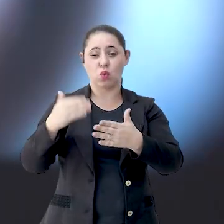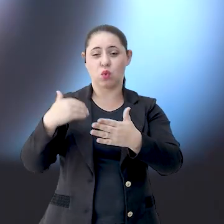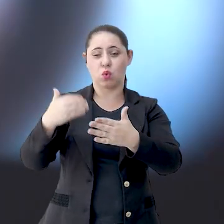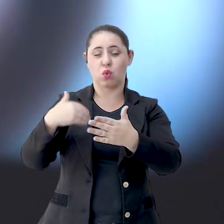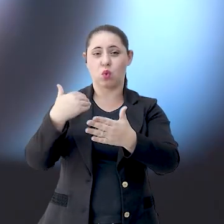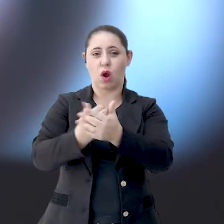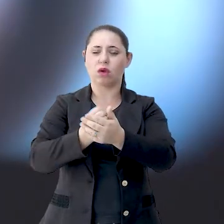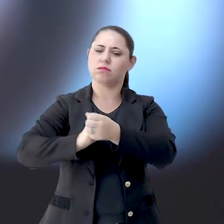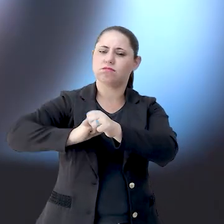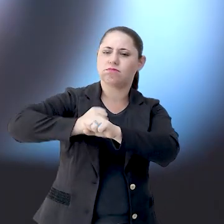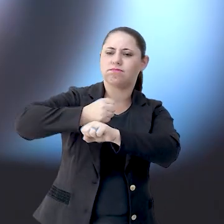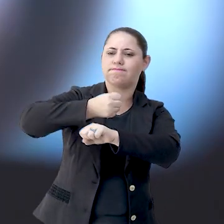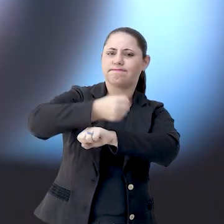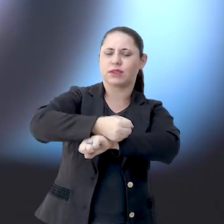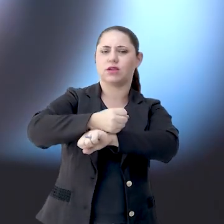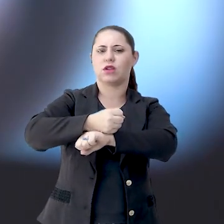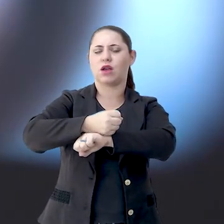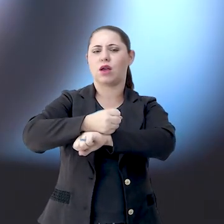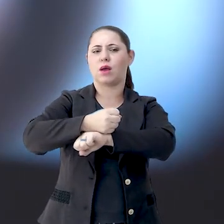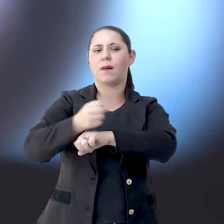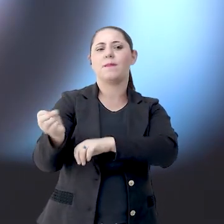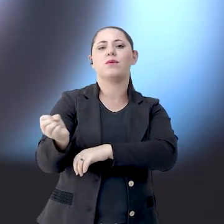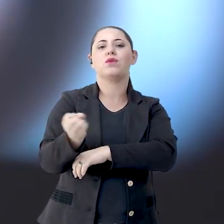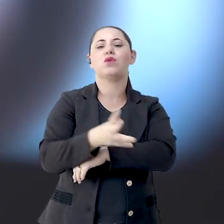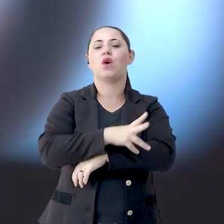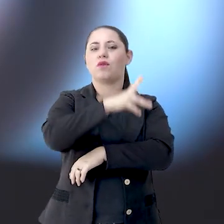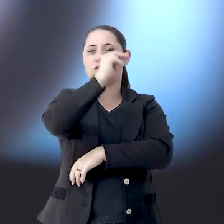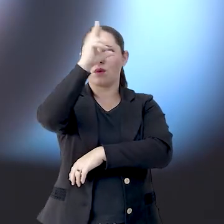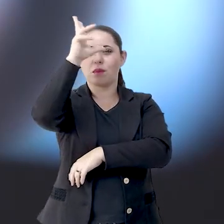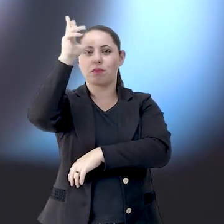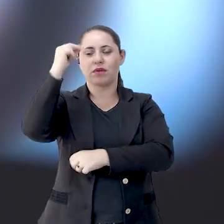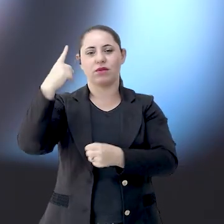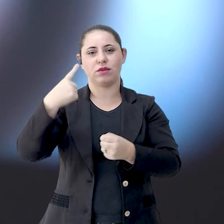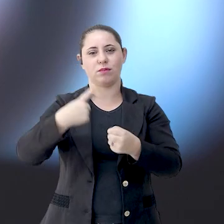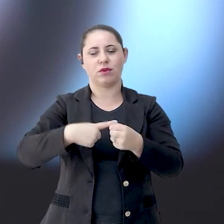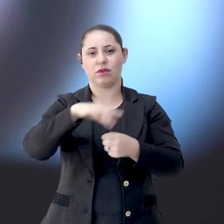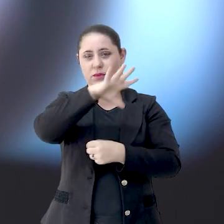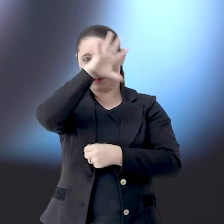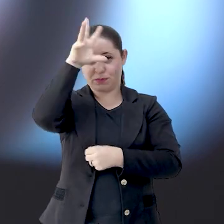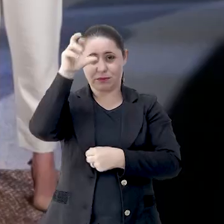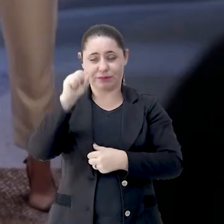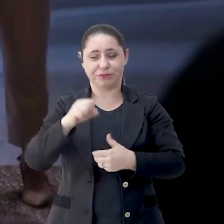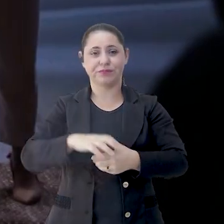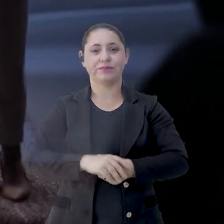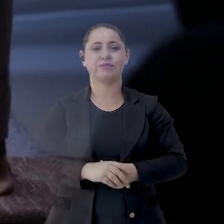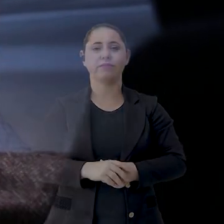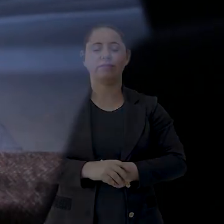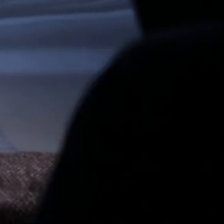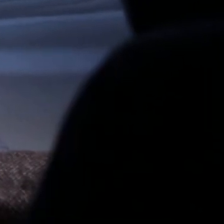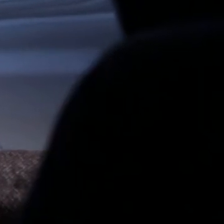a ser enfrentados pelas próximas gestões dos municípios sul-mato-grossenses.